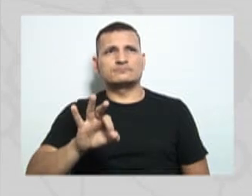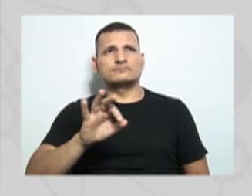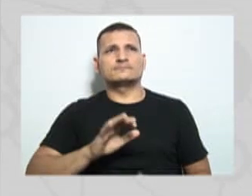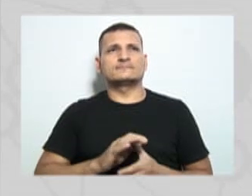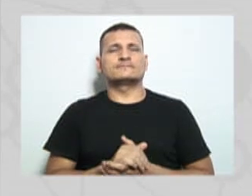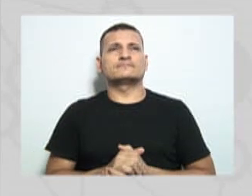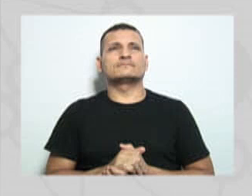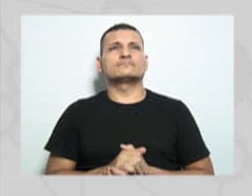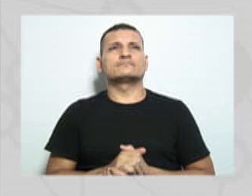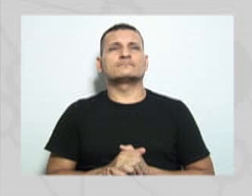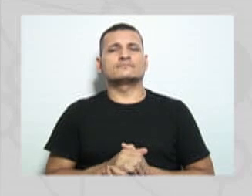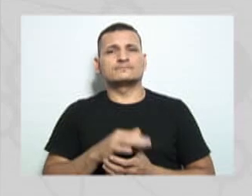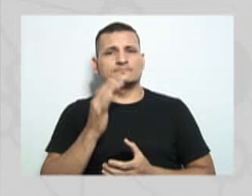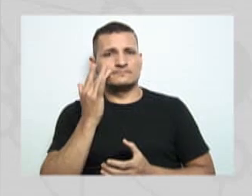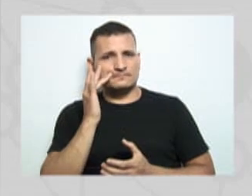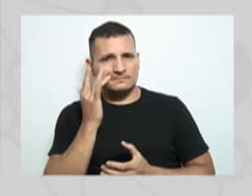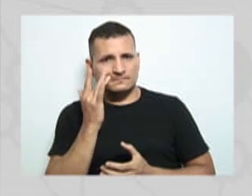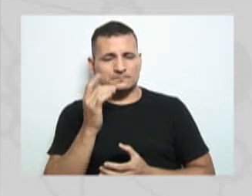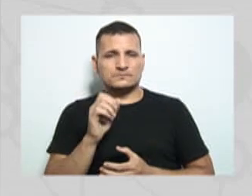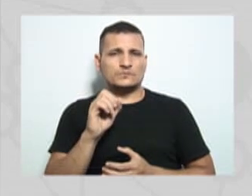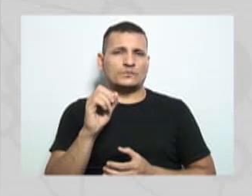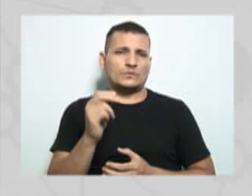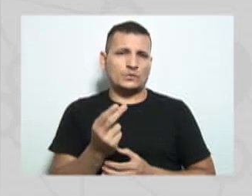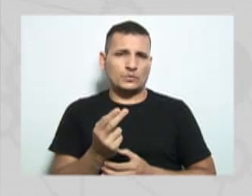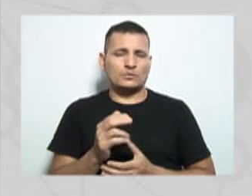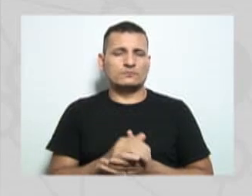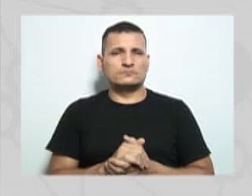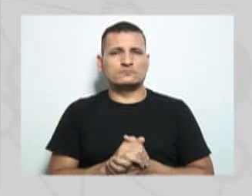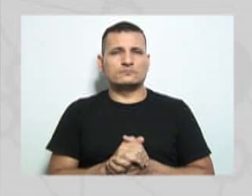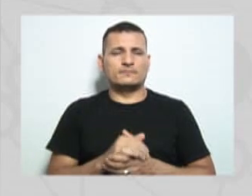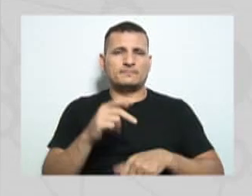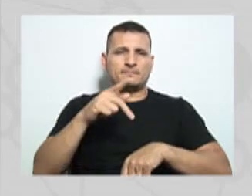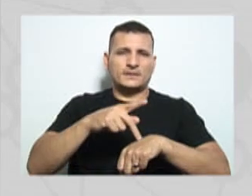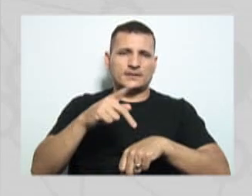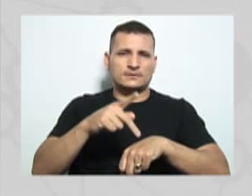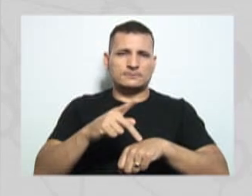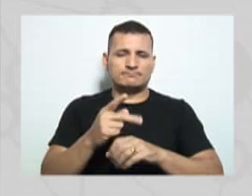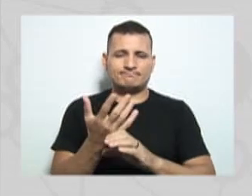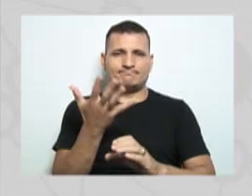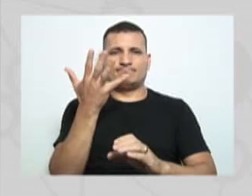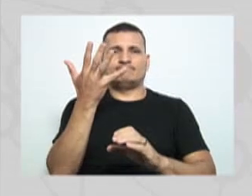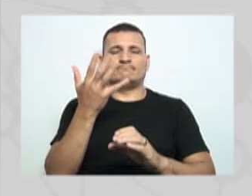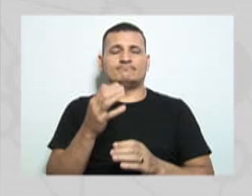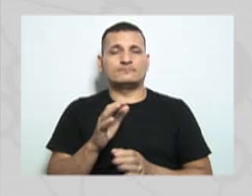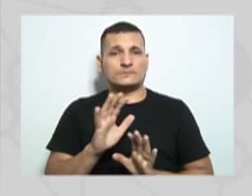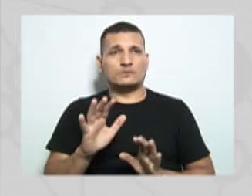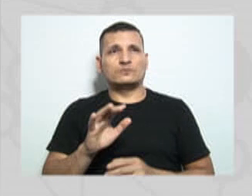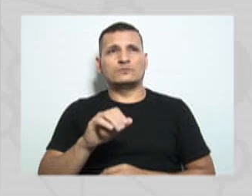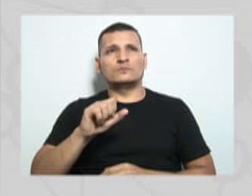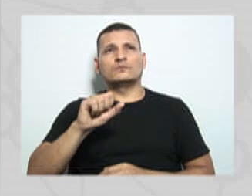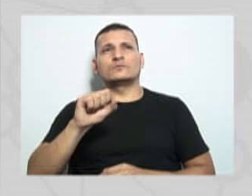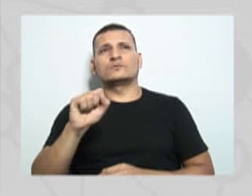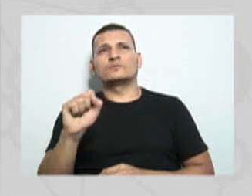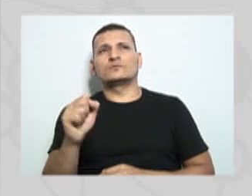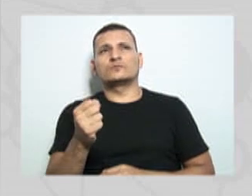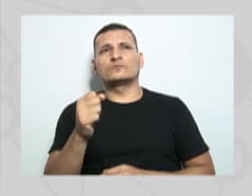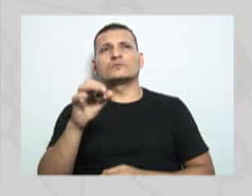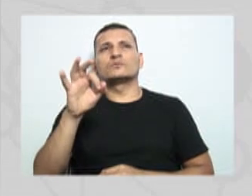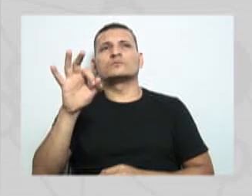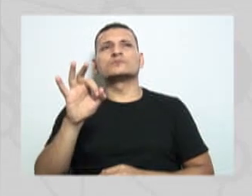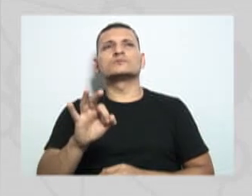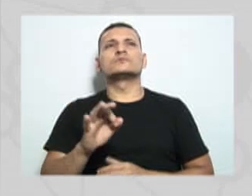com ouro e pedras preciosas. Isso aqui é só o que está na legislação do estado de Rondônia com relação